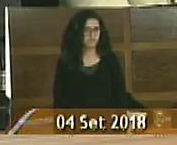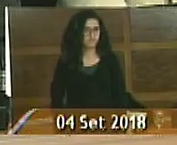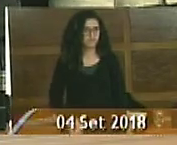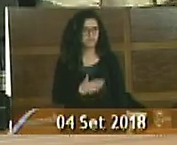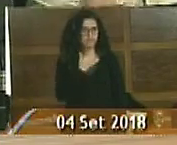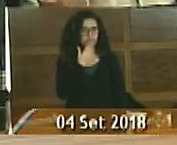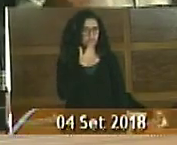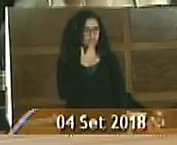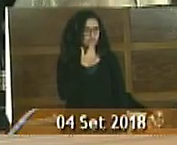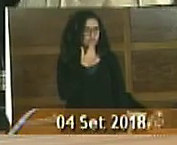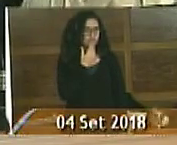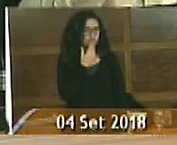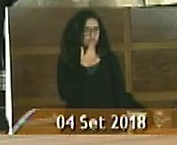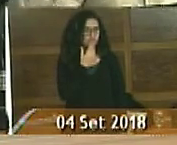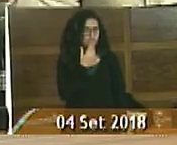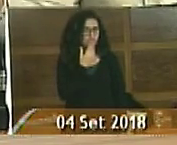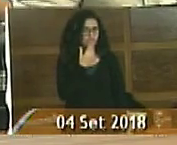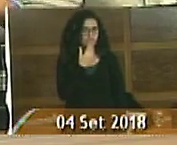Indicação 24.